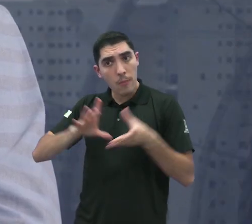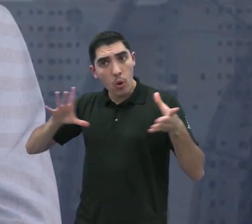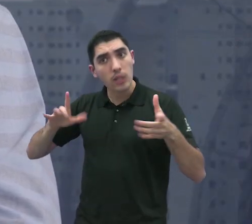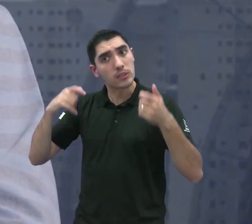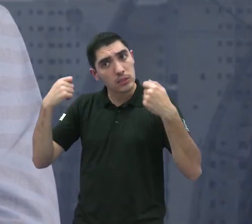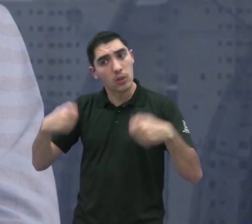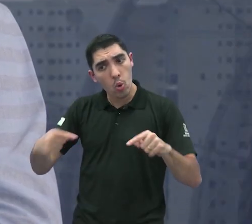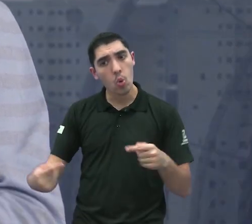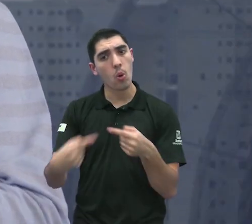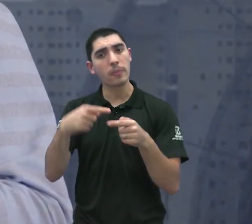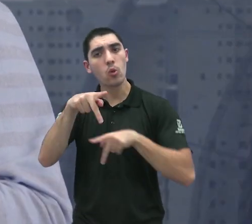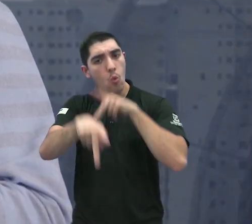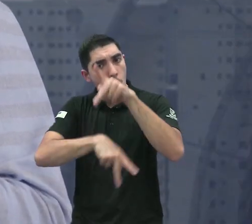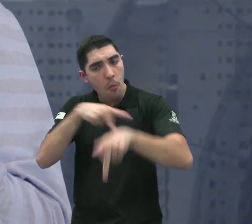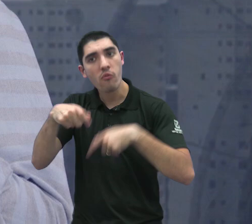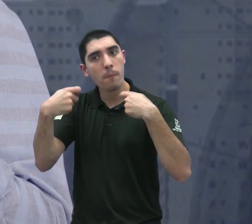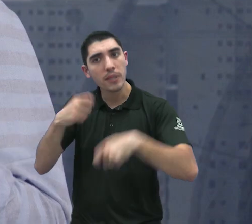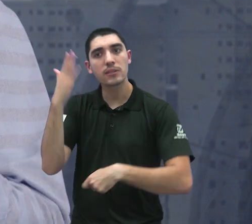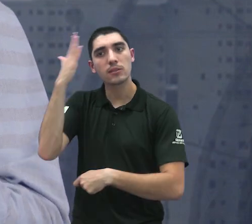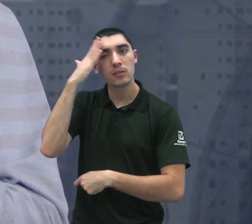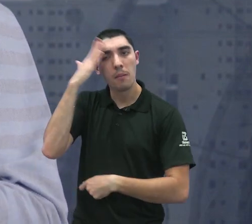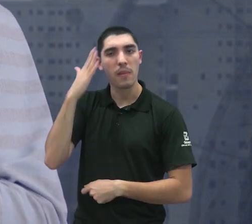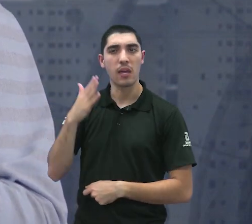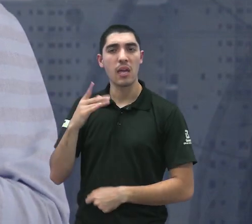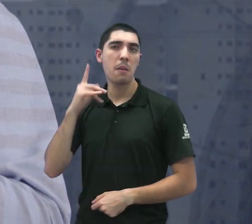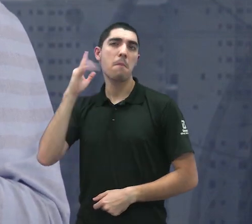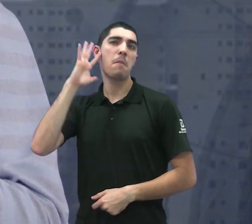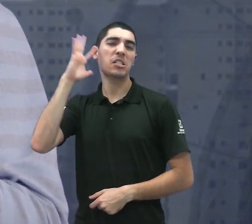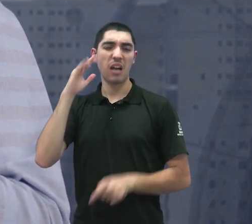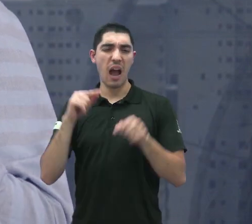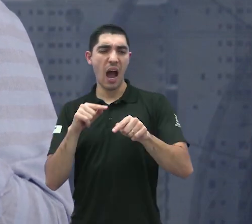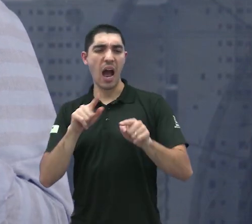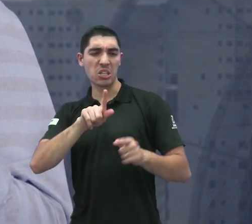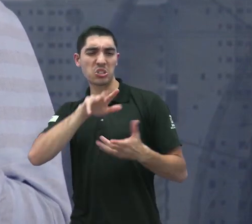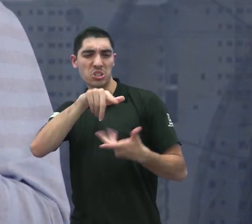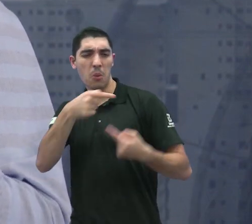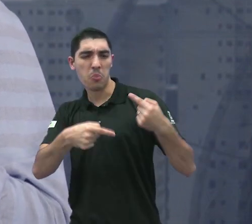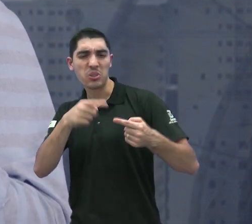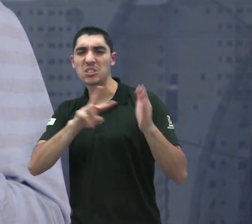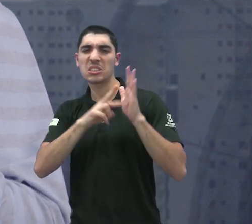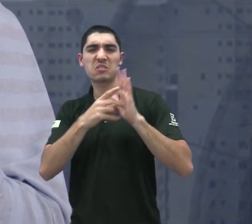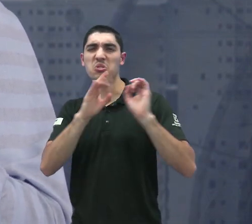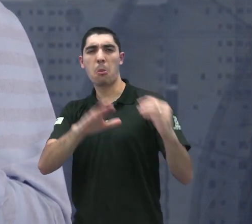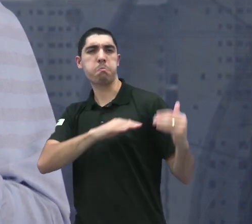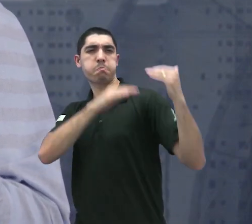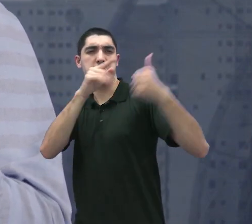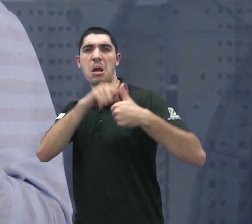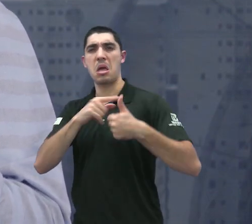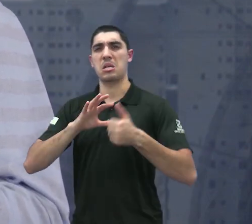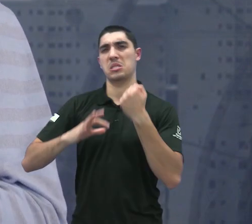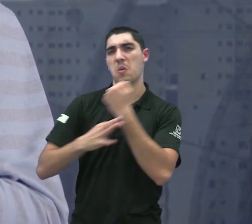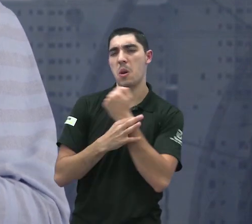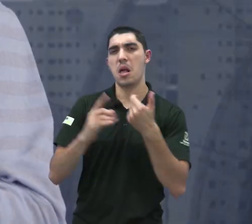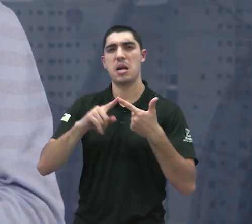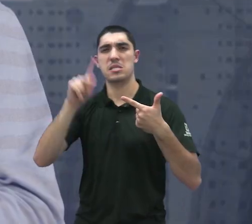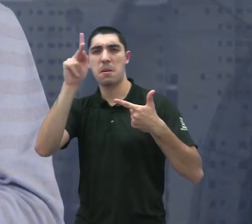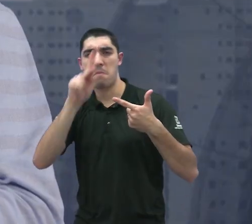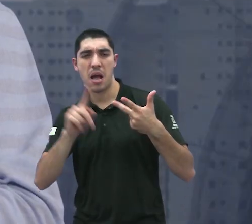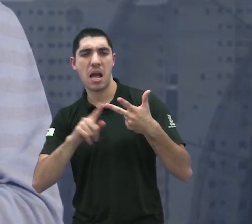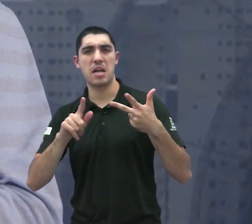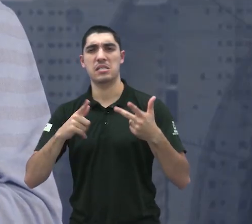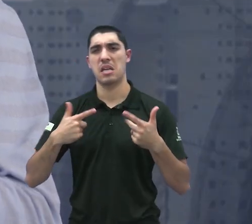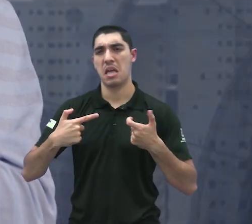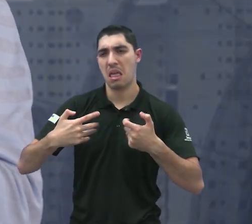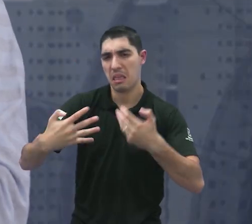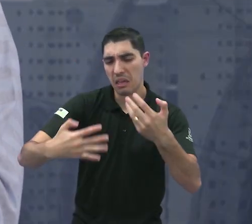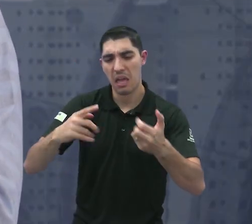população temas que são, teoricamente, da alta política, temas que envolvem segurança, paz, guerra, economia, geoeconomia,